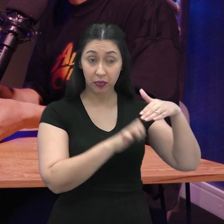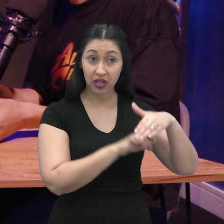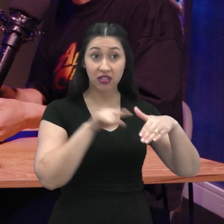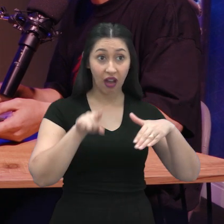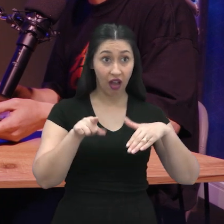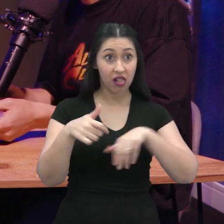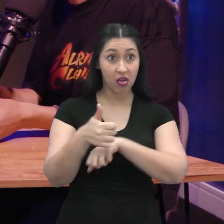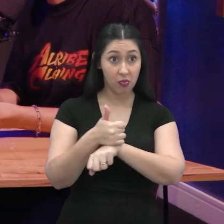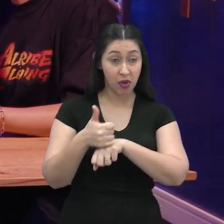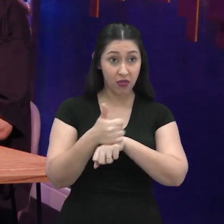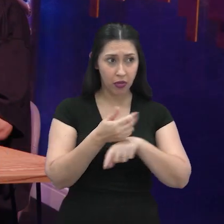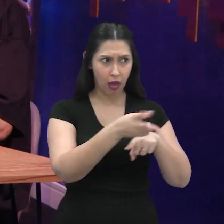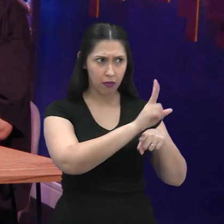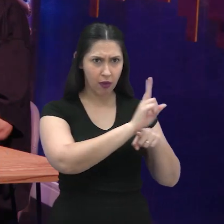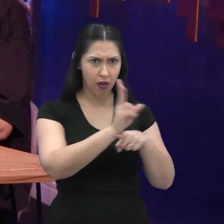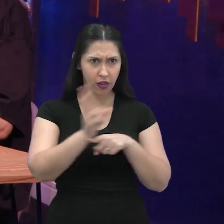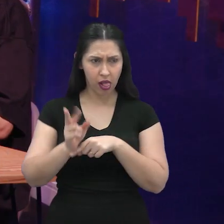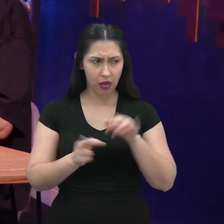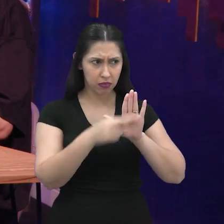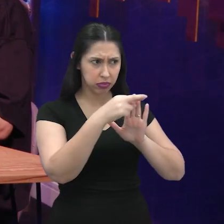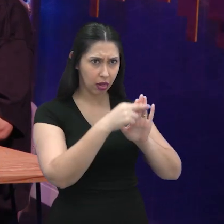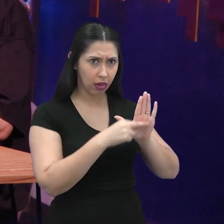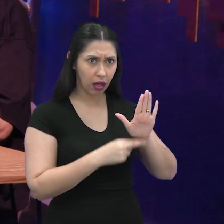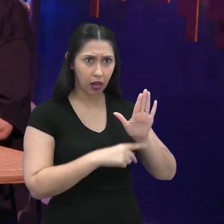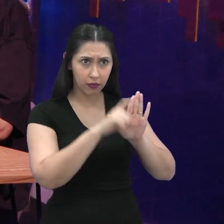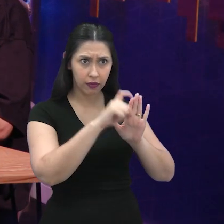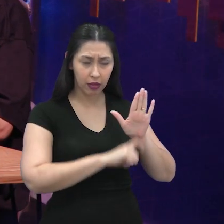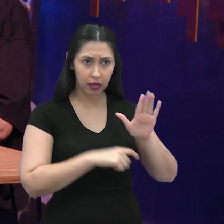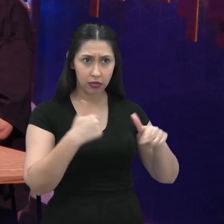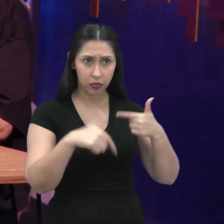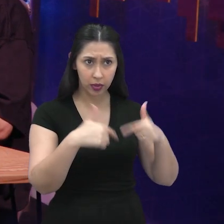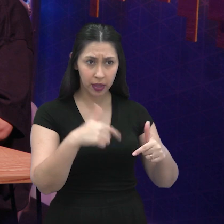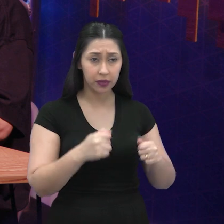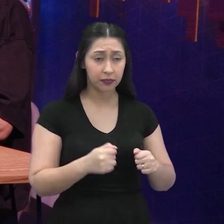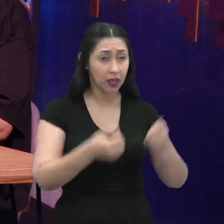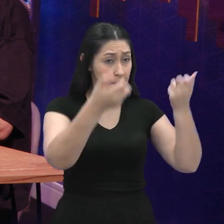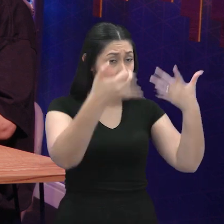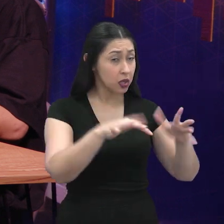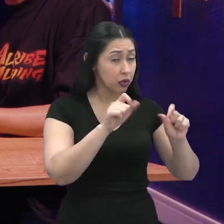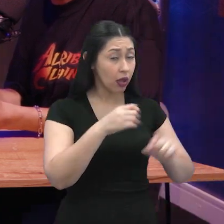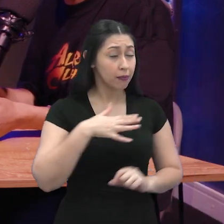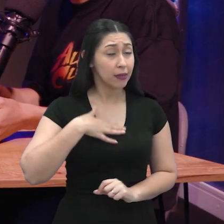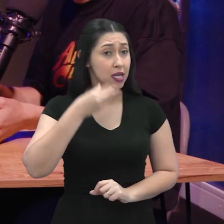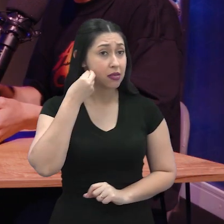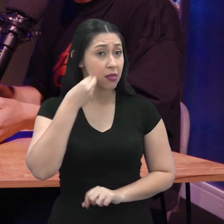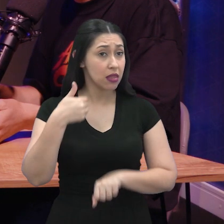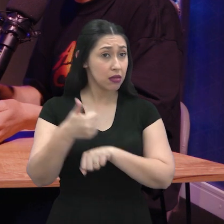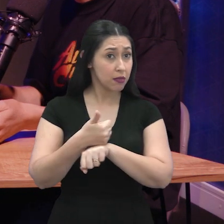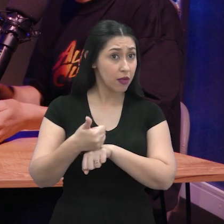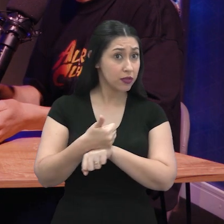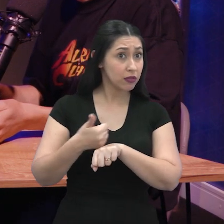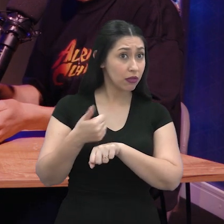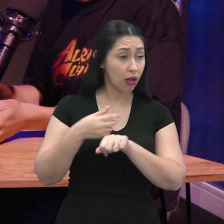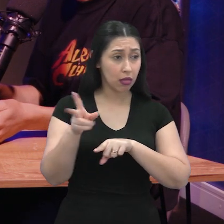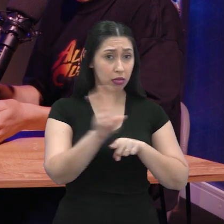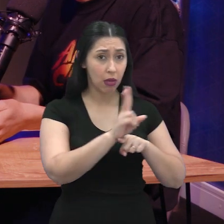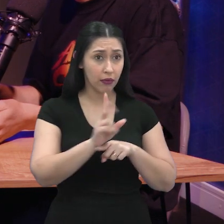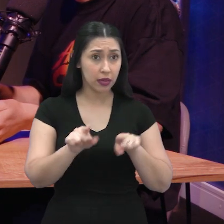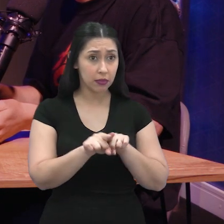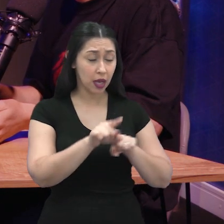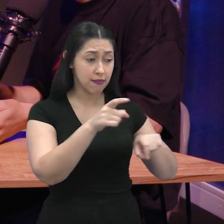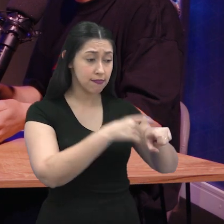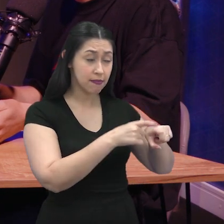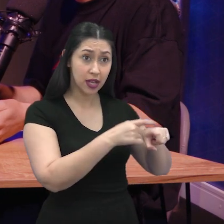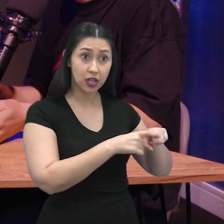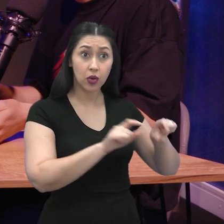atua como auditora fiscal do trabalho há 17 anos. E ela diz assim: minha experiência como auditora fiscal e médica reforça